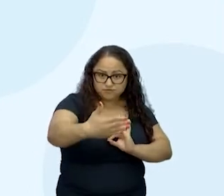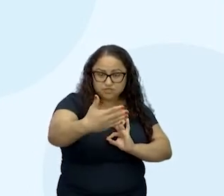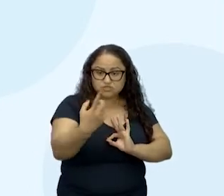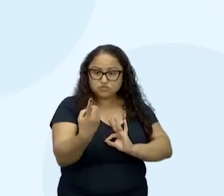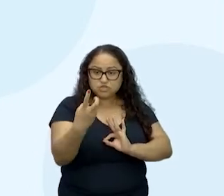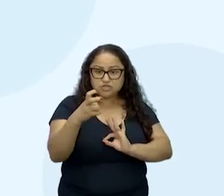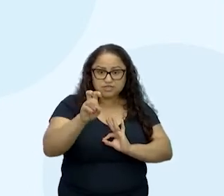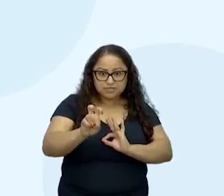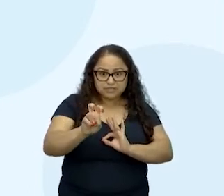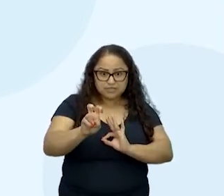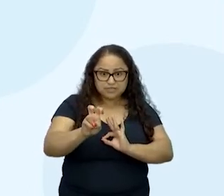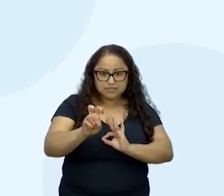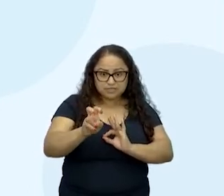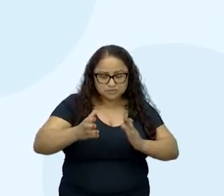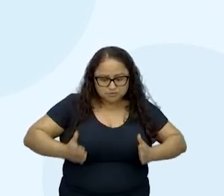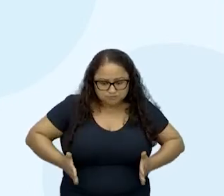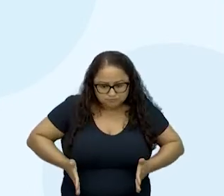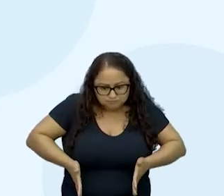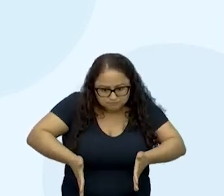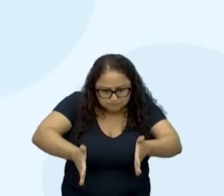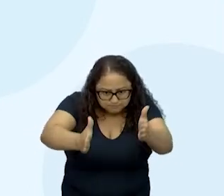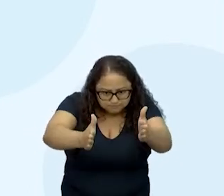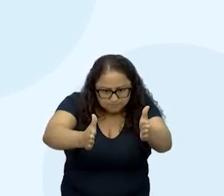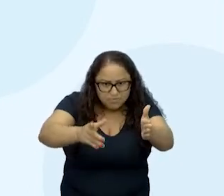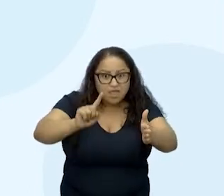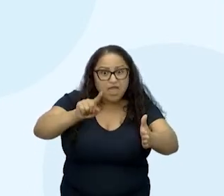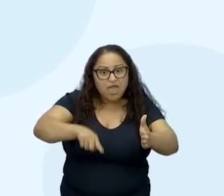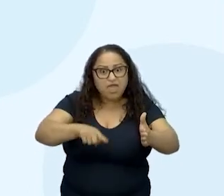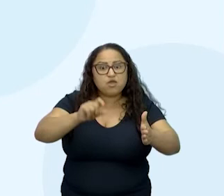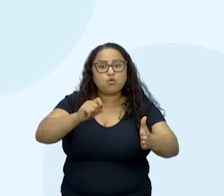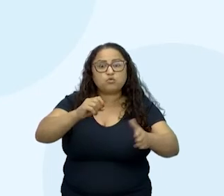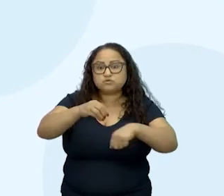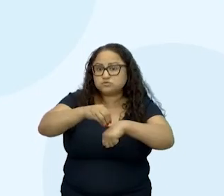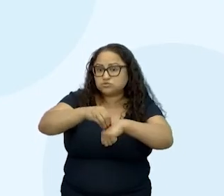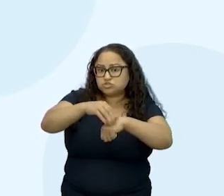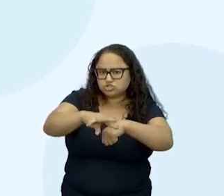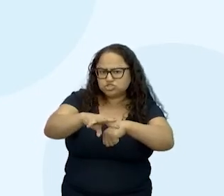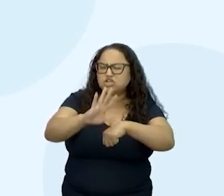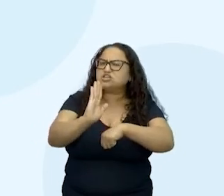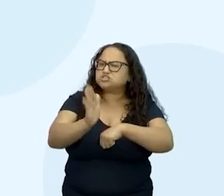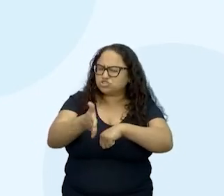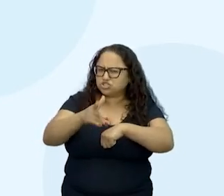de comprimento, que é coincidentemente o que eu sugeri